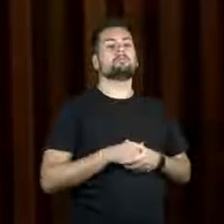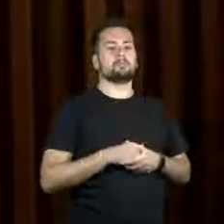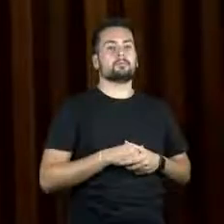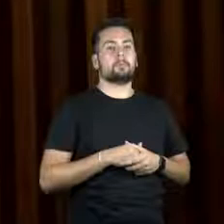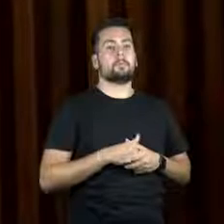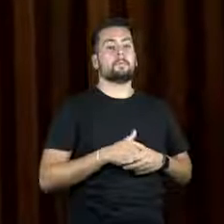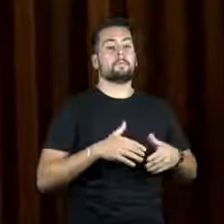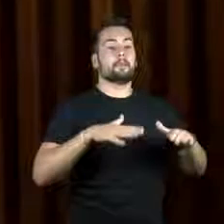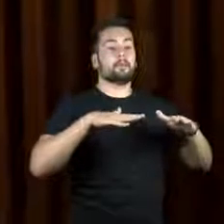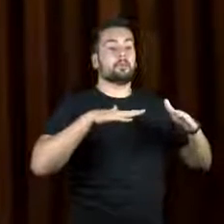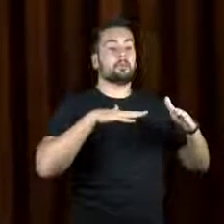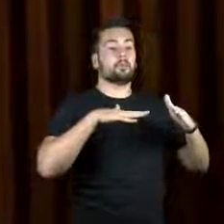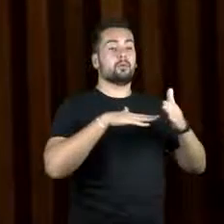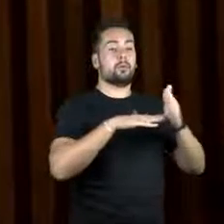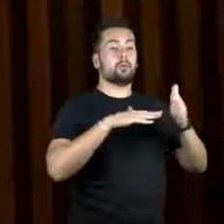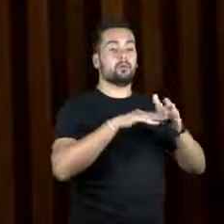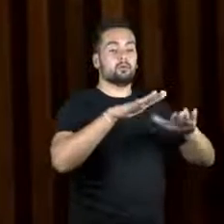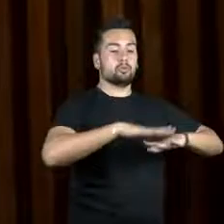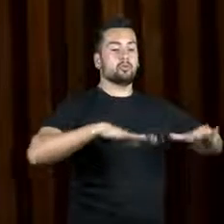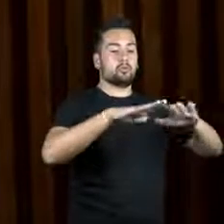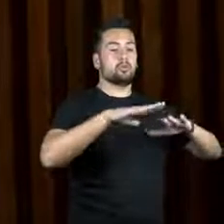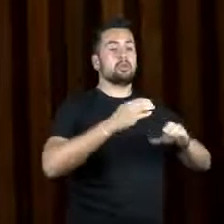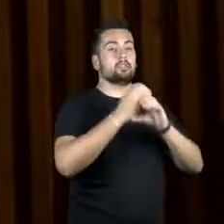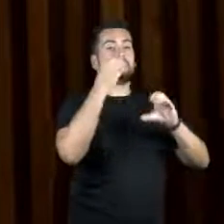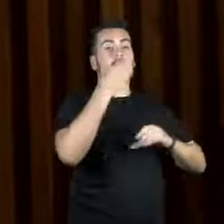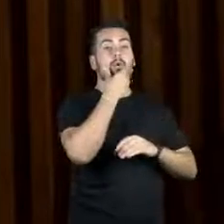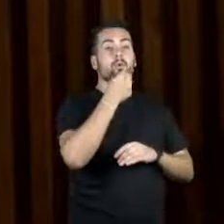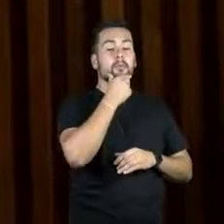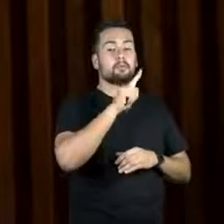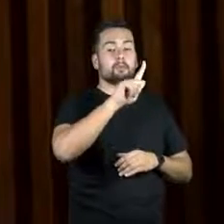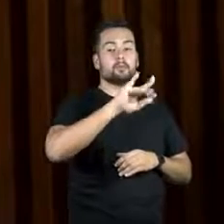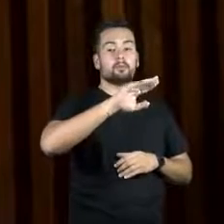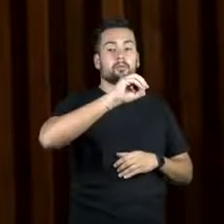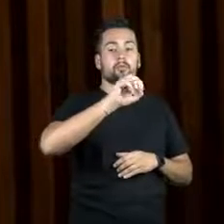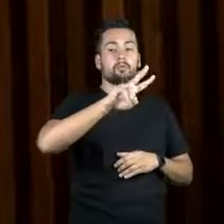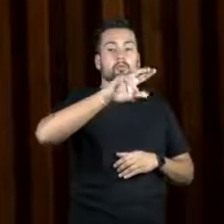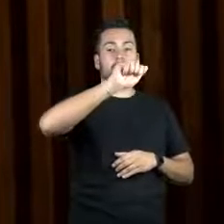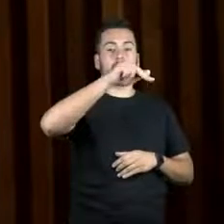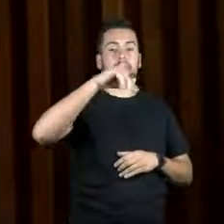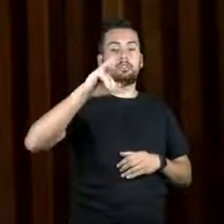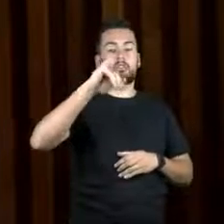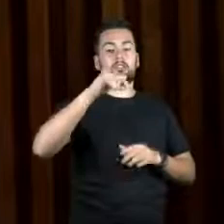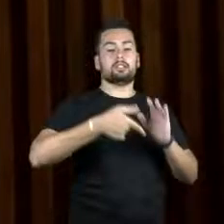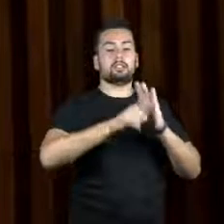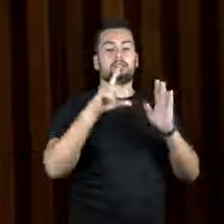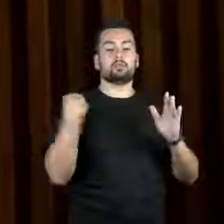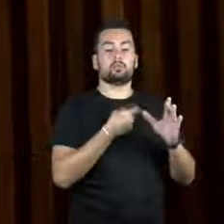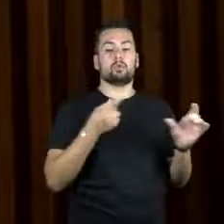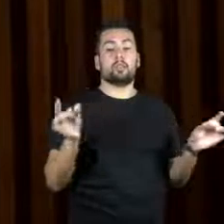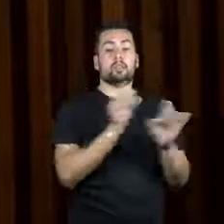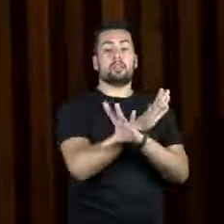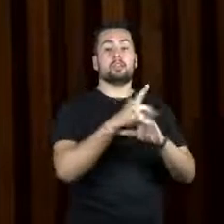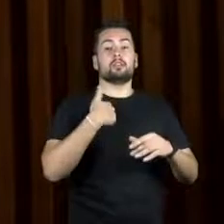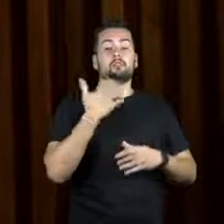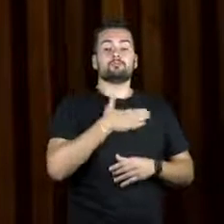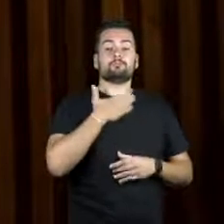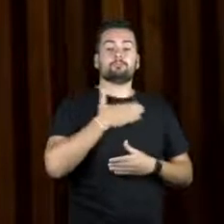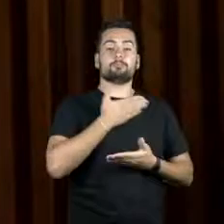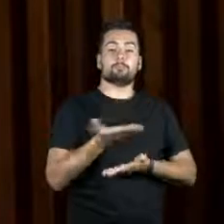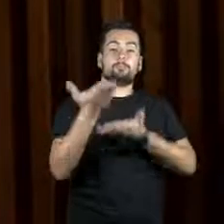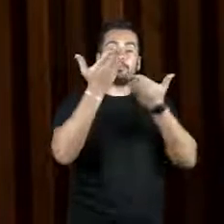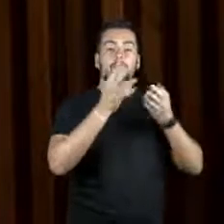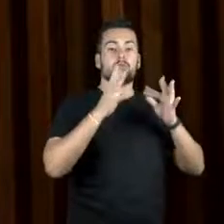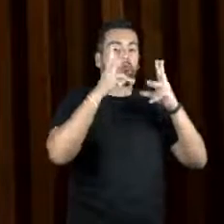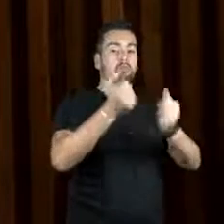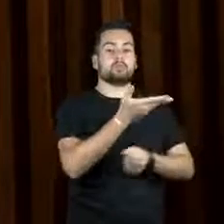Encostas de Solo com o engenheiro Giovanni Di Stasi. E antes de encerrar, gente, eu gostaria de solicitar a todos os participantes,